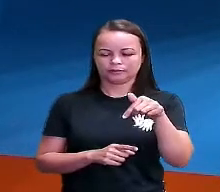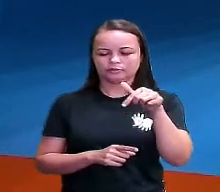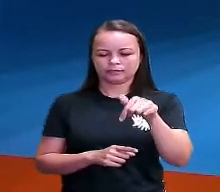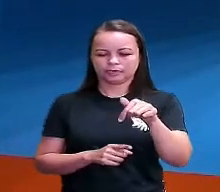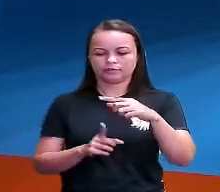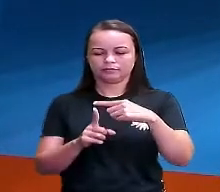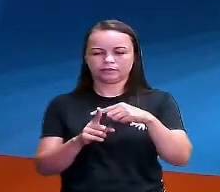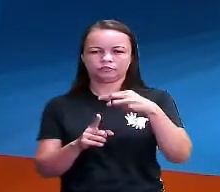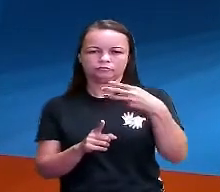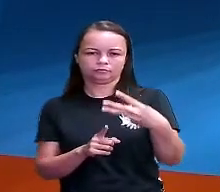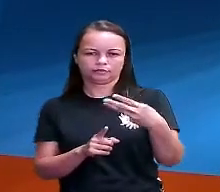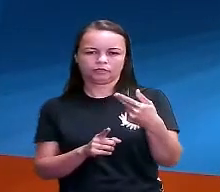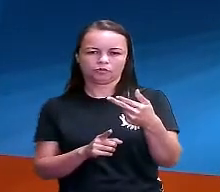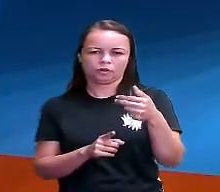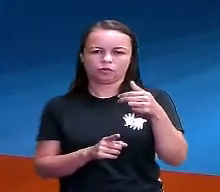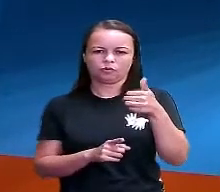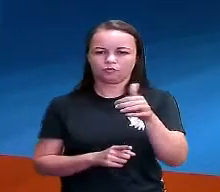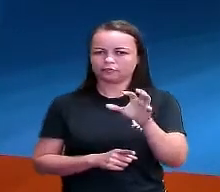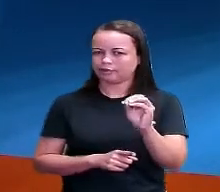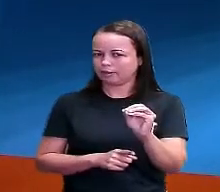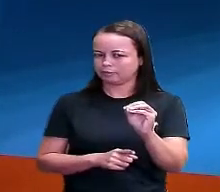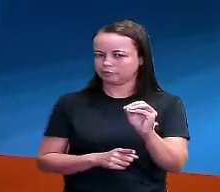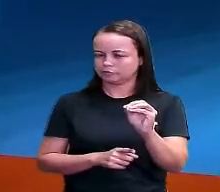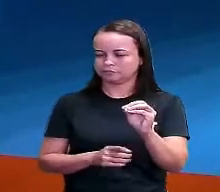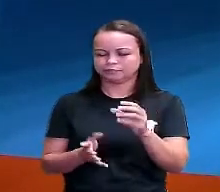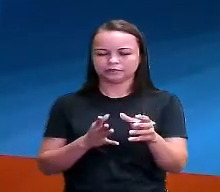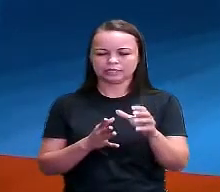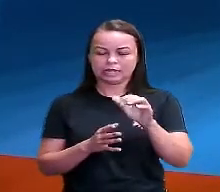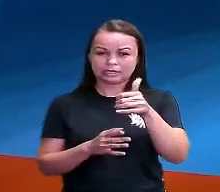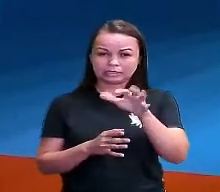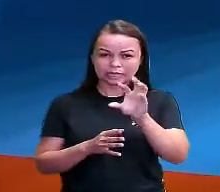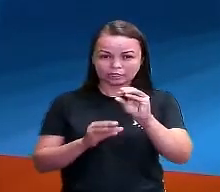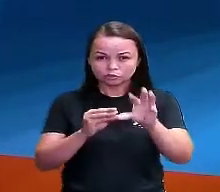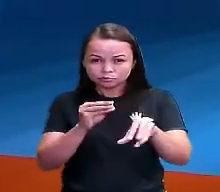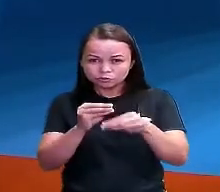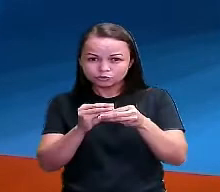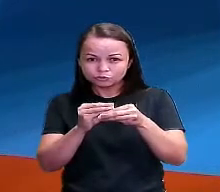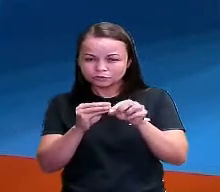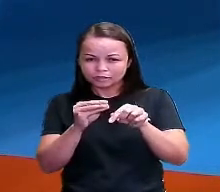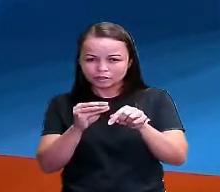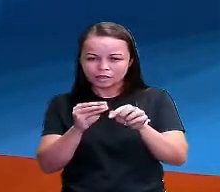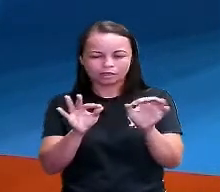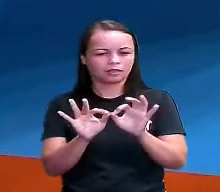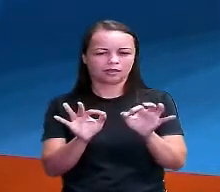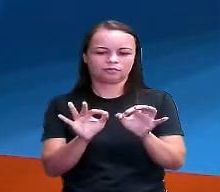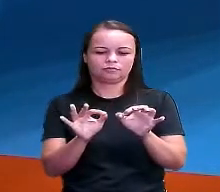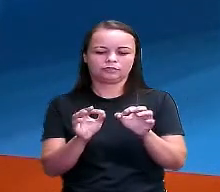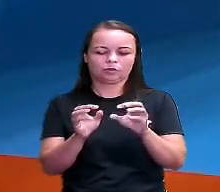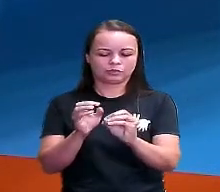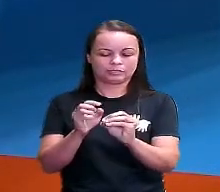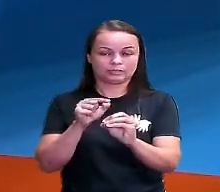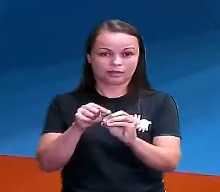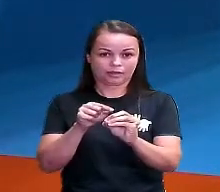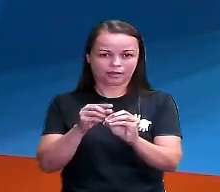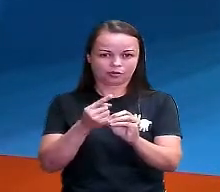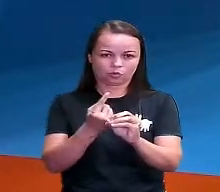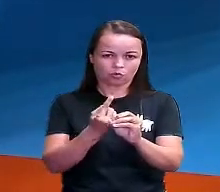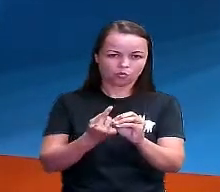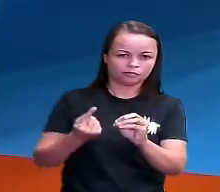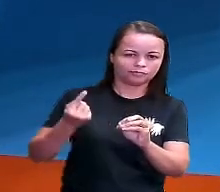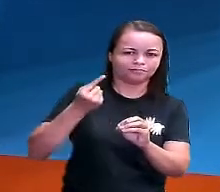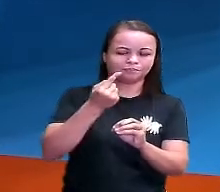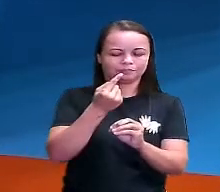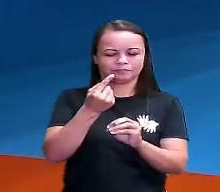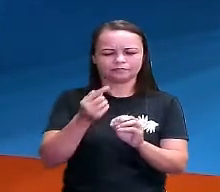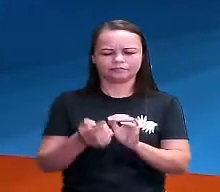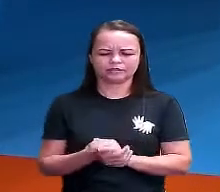3, 10. Não posso botar o 10 todinho aqui. Então, eu boto 0 e subo 1.